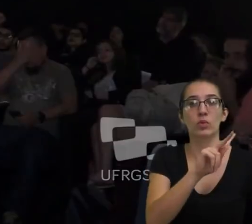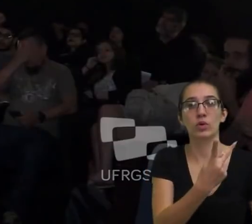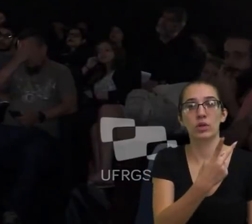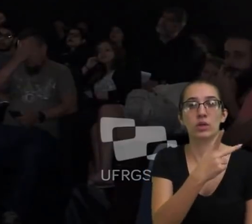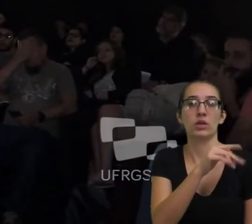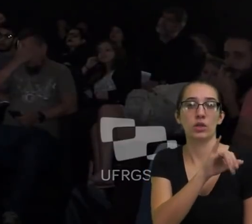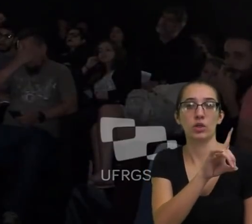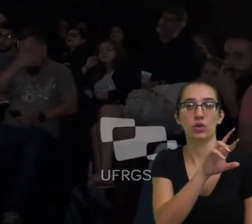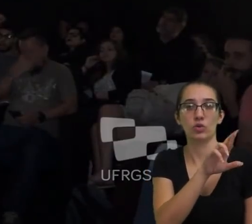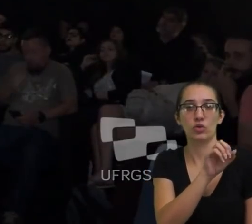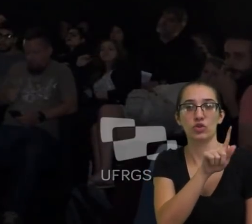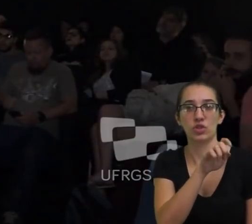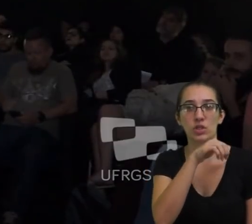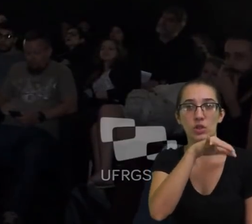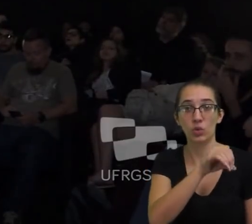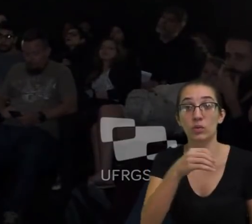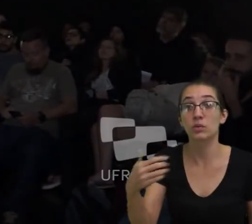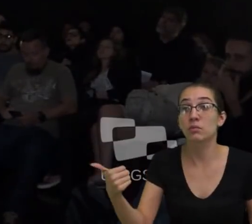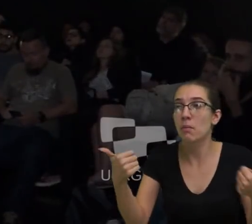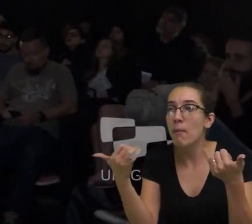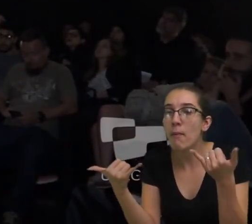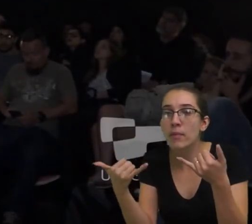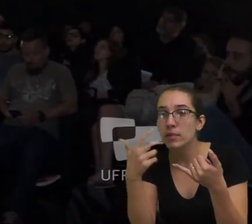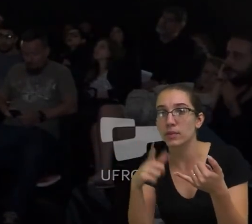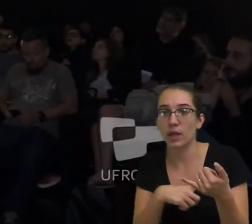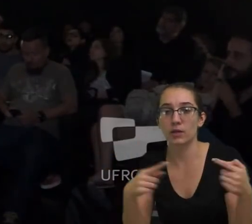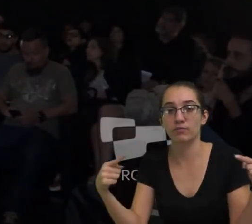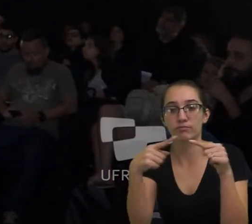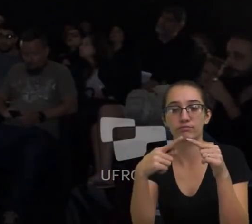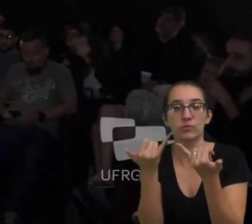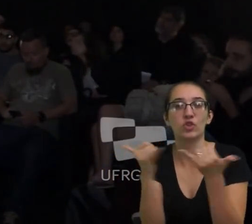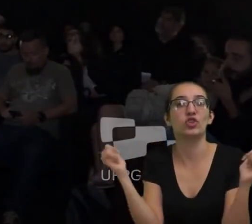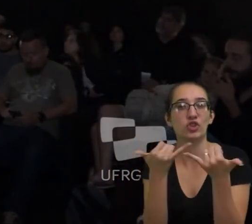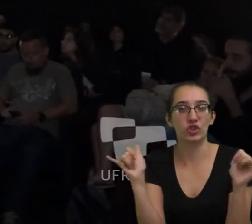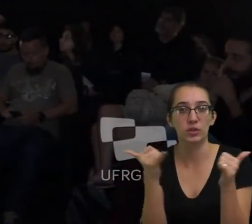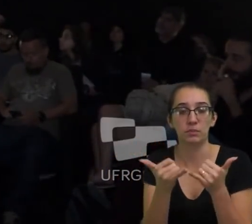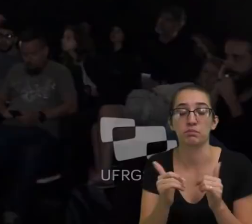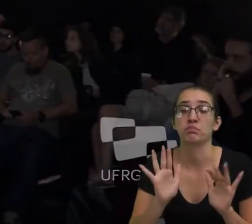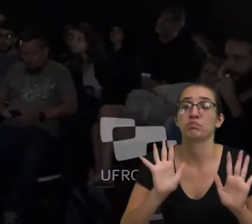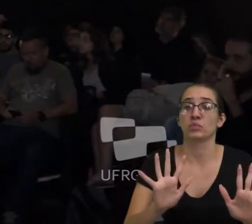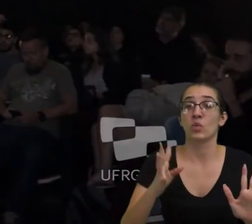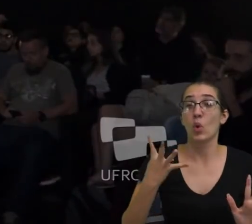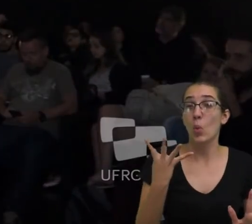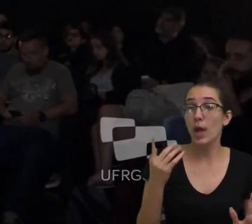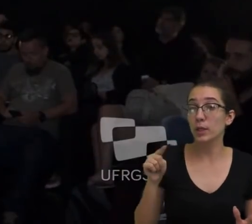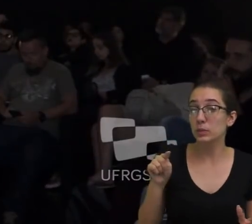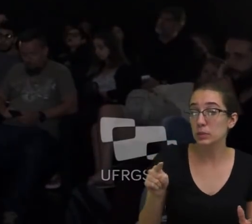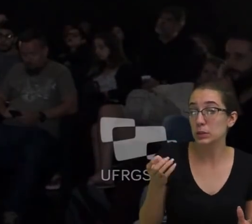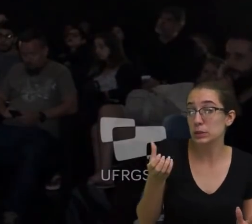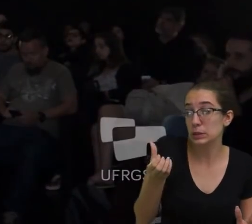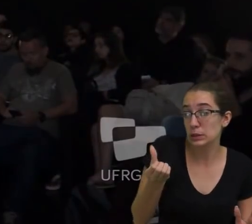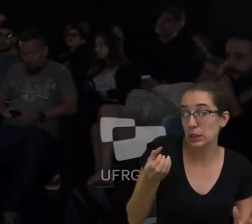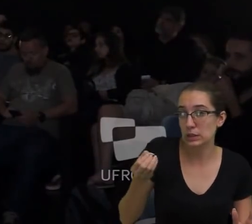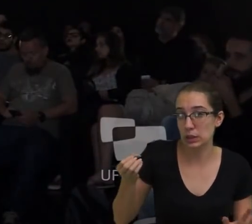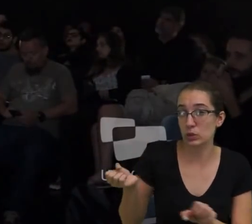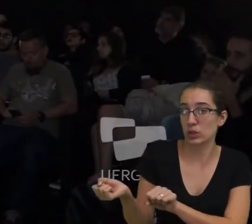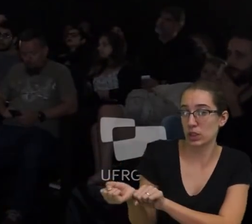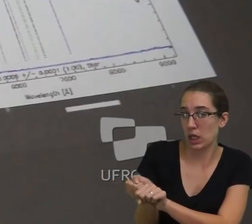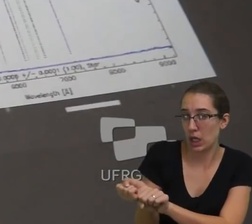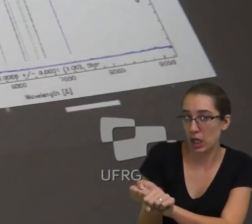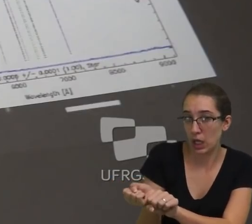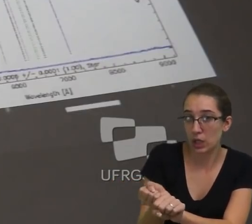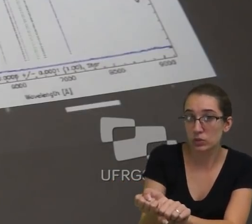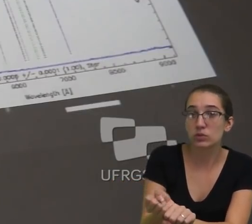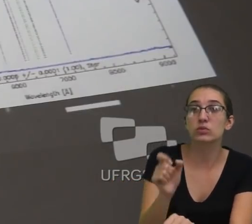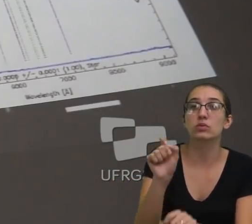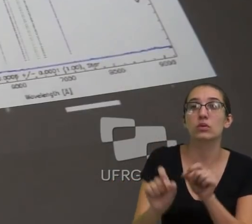por volta de 4.700 angstroms, eu espero que sejam uns elétrons indo da camada 4 para 2. Tá?